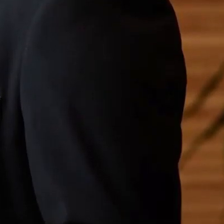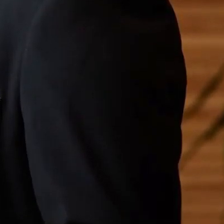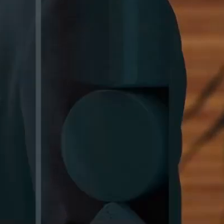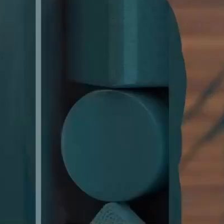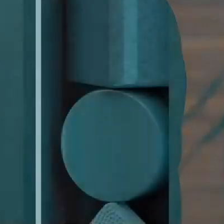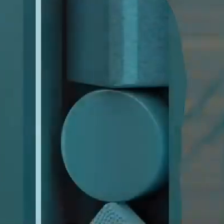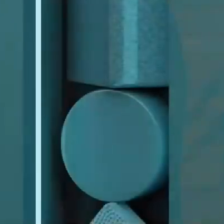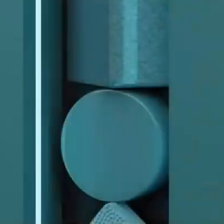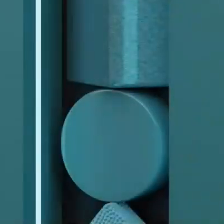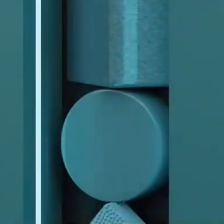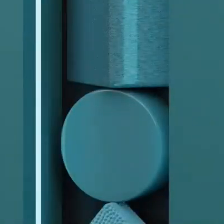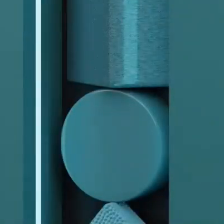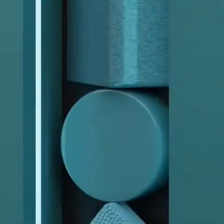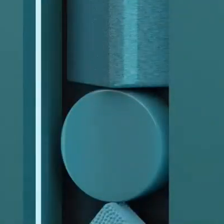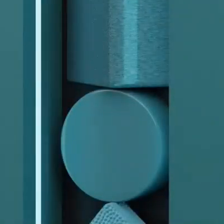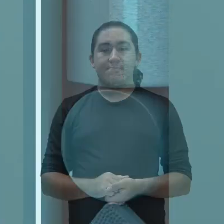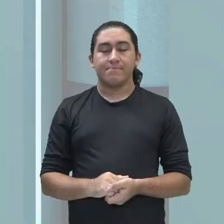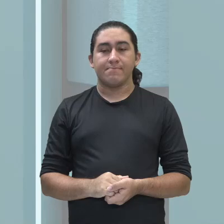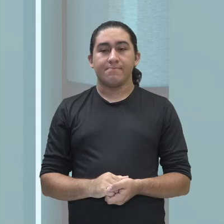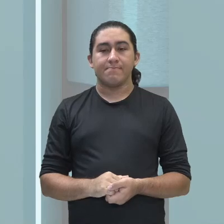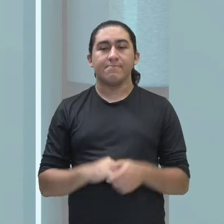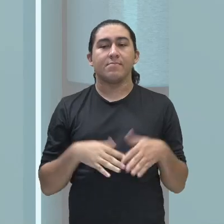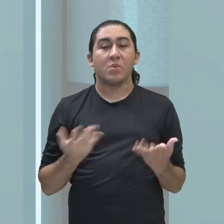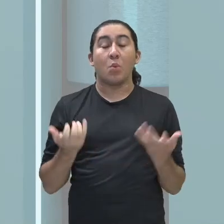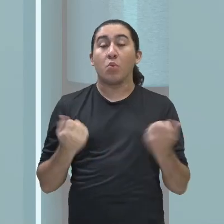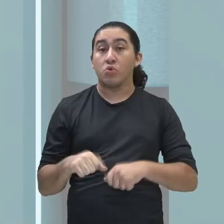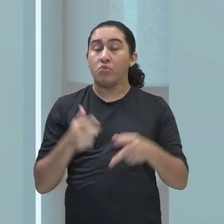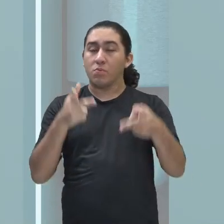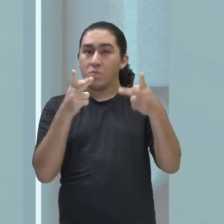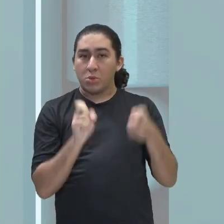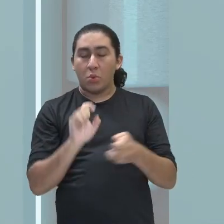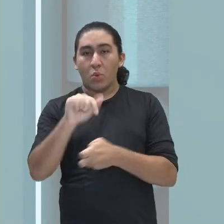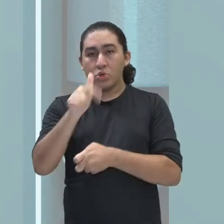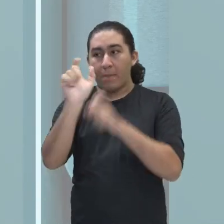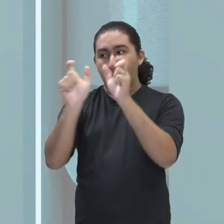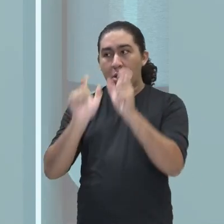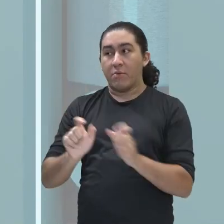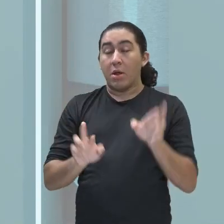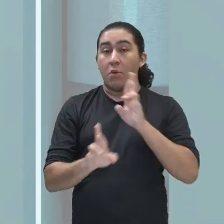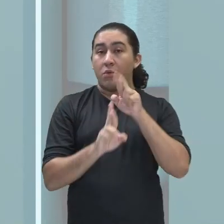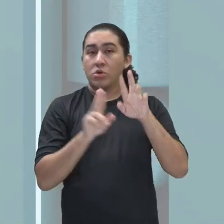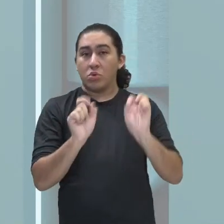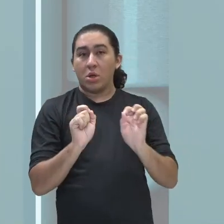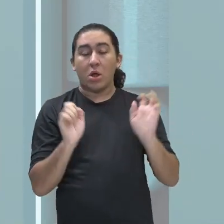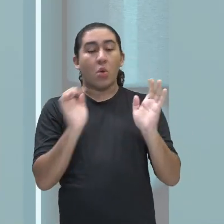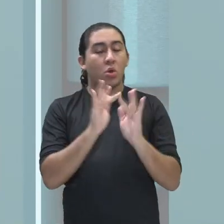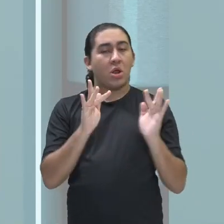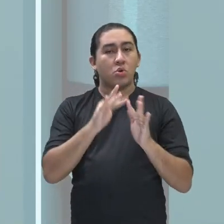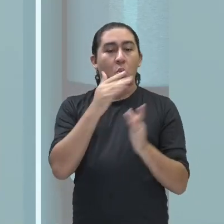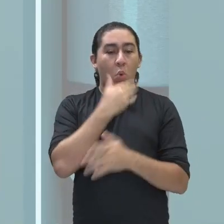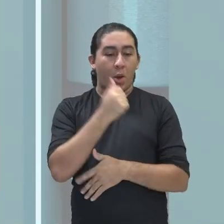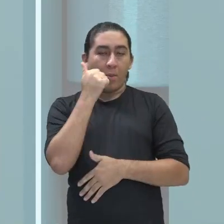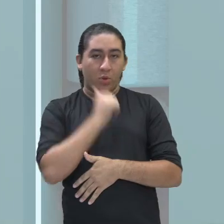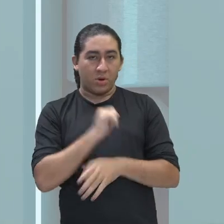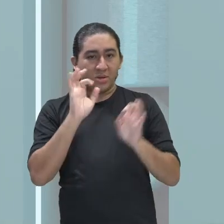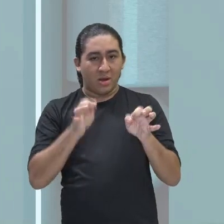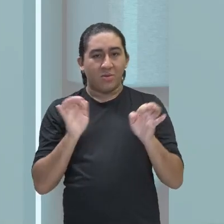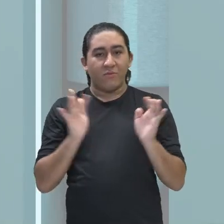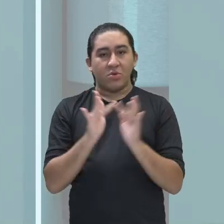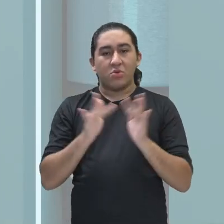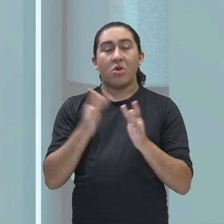brother, half brother, half brother, que é o quê? Agora é o irmão, não